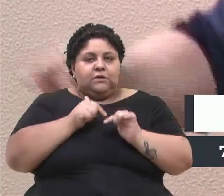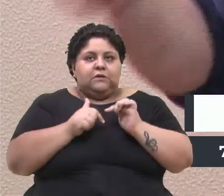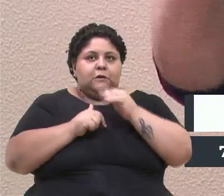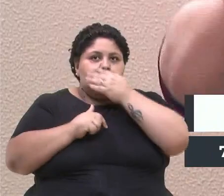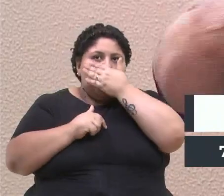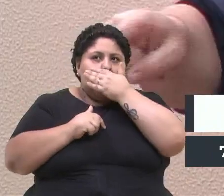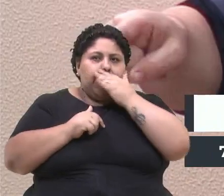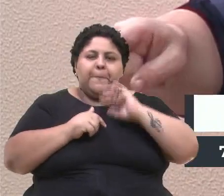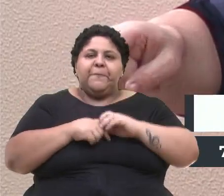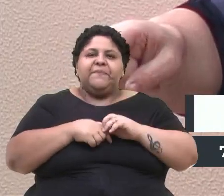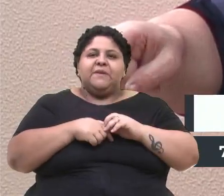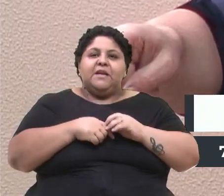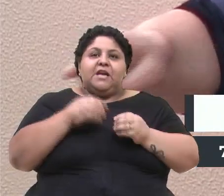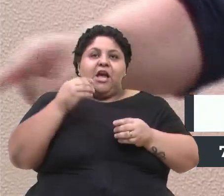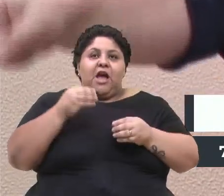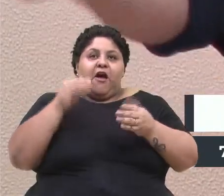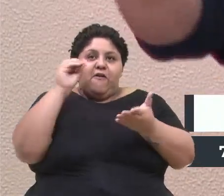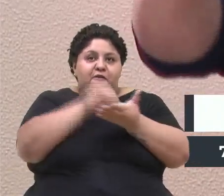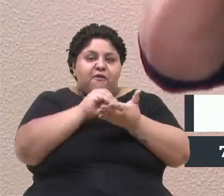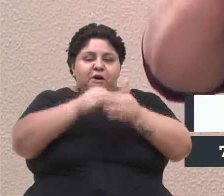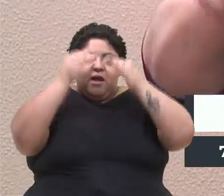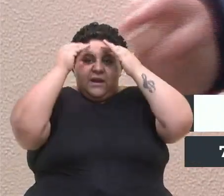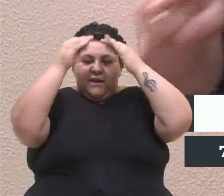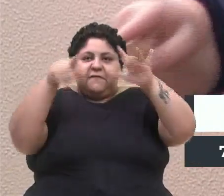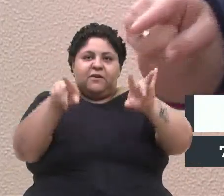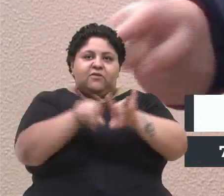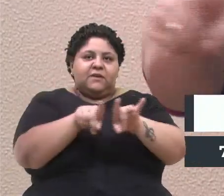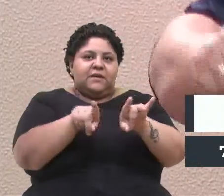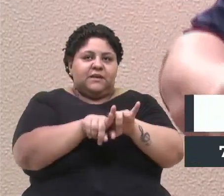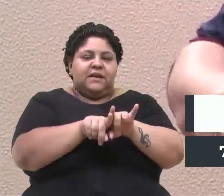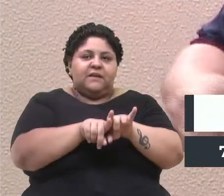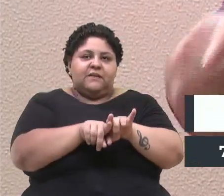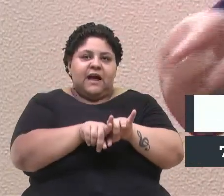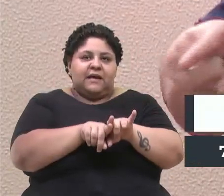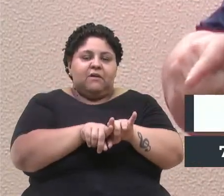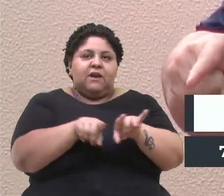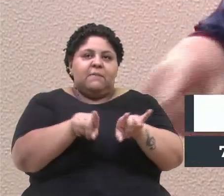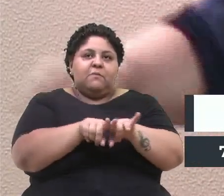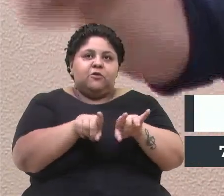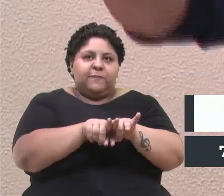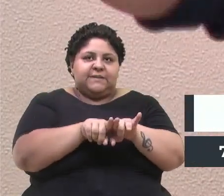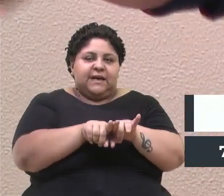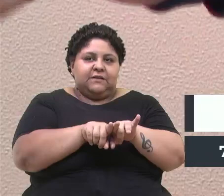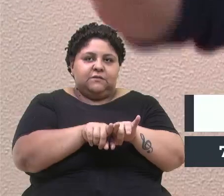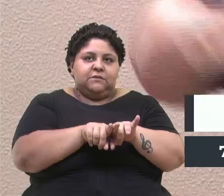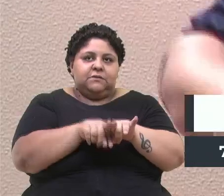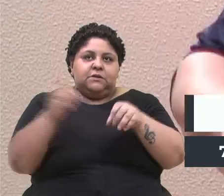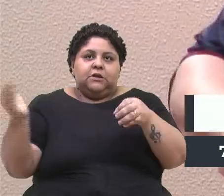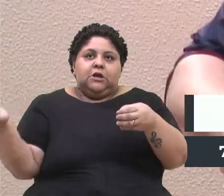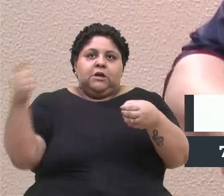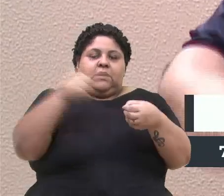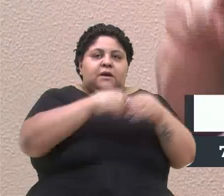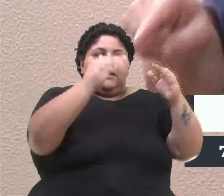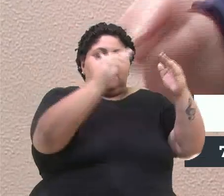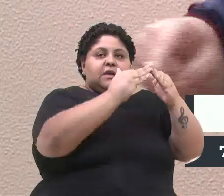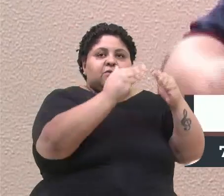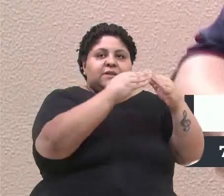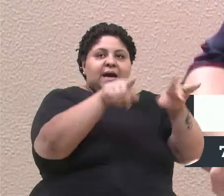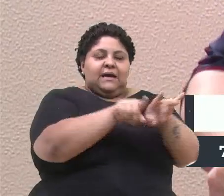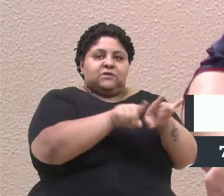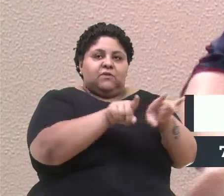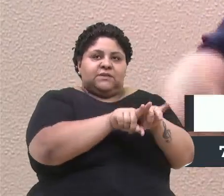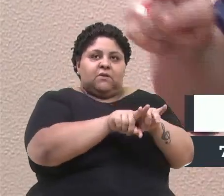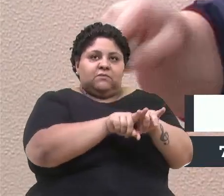a irresponsabilidade e aquele tipo de coisa que eu vi lá vem de casa. Vem de casa.